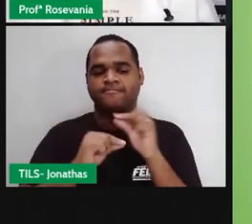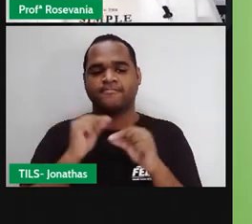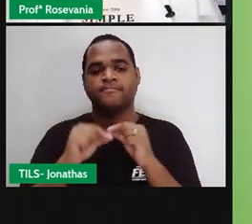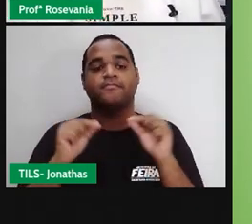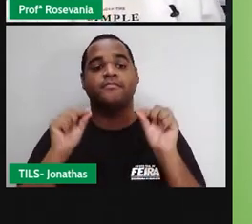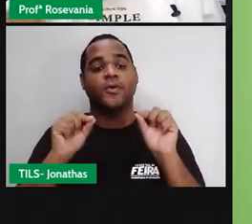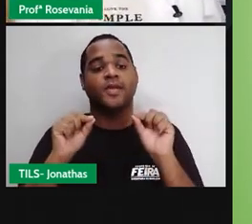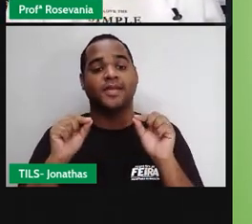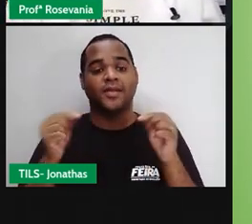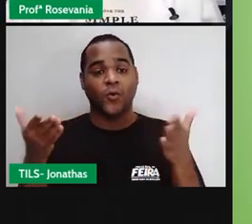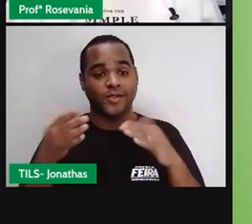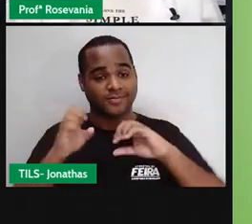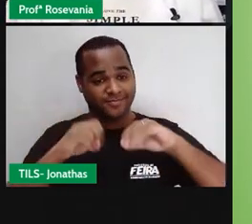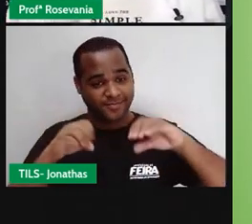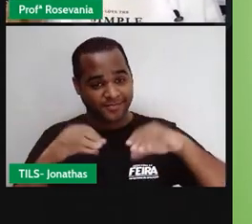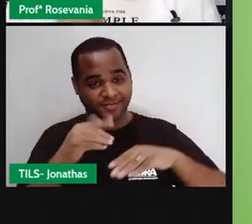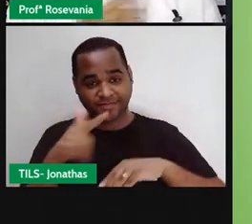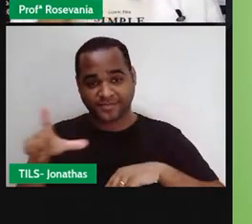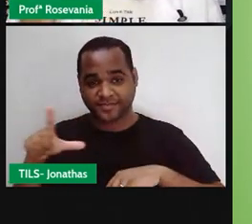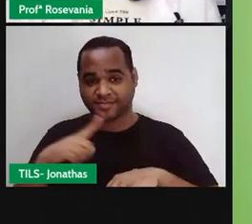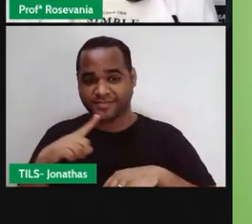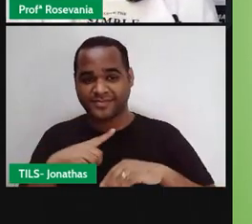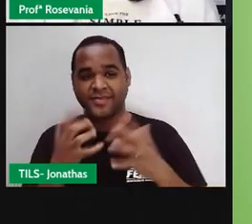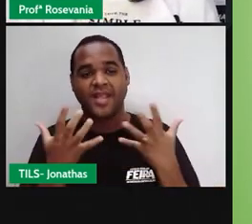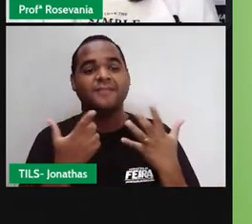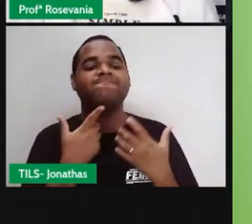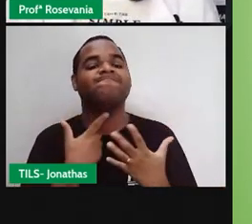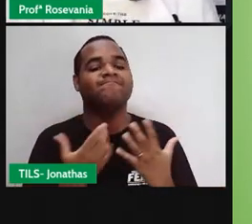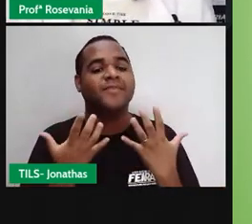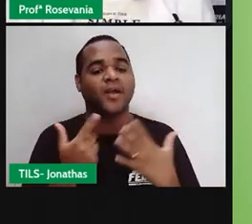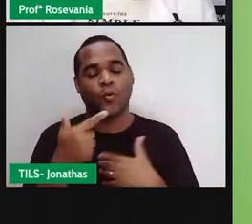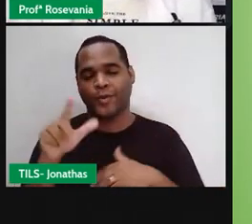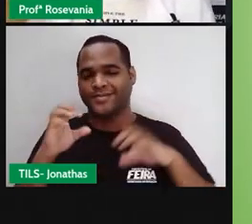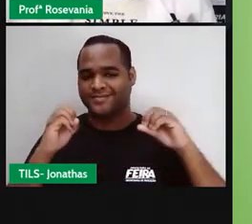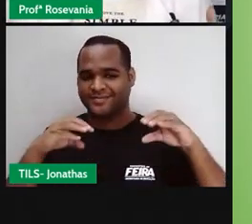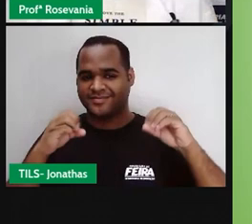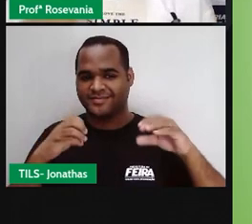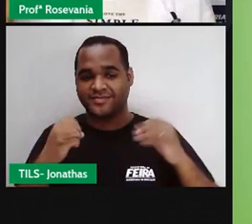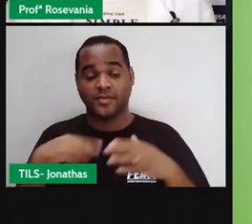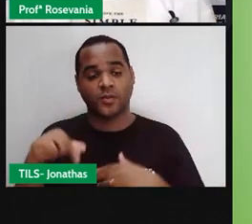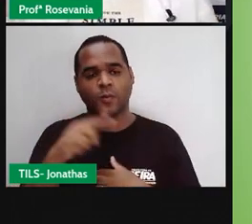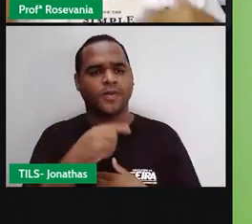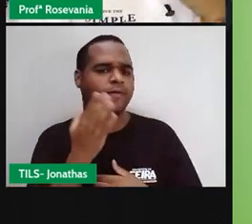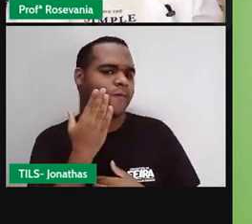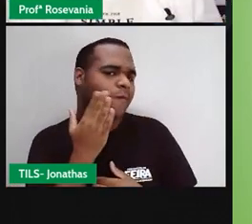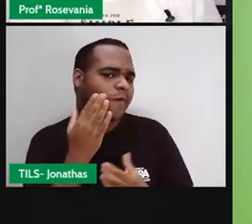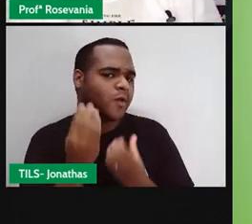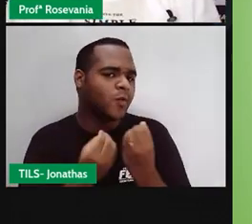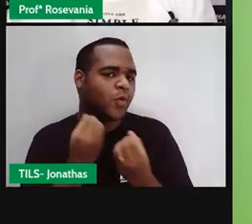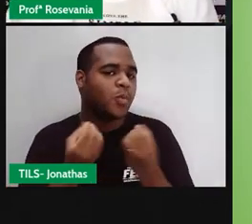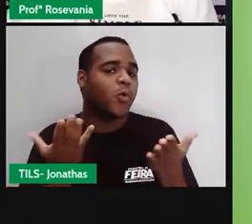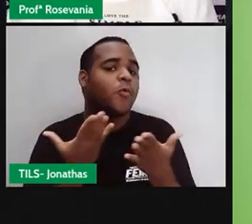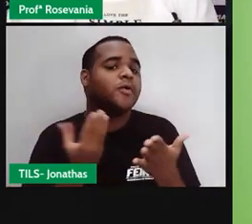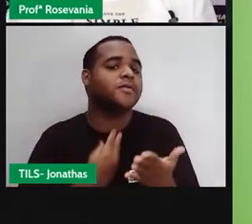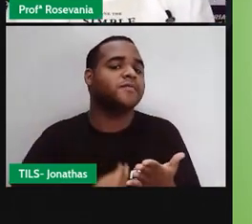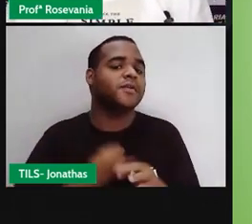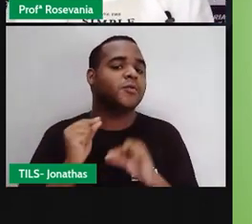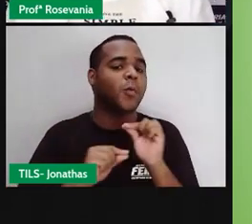né? A outra parte, né, eu quero mais, ficou para a próxima aula, onde a gente vai ver mais esse momento atual, né,